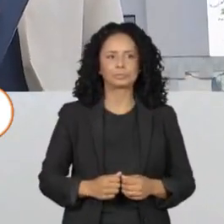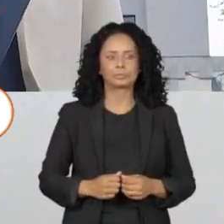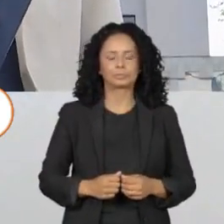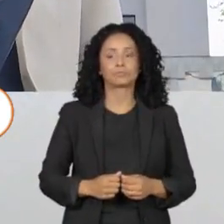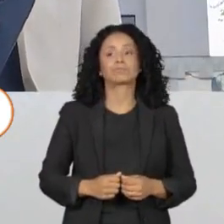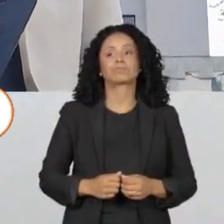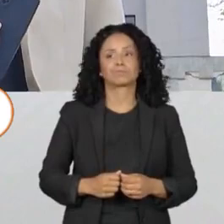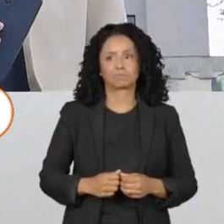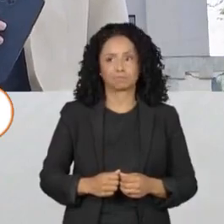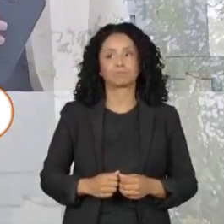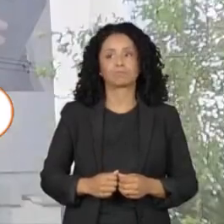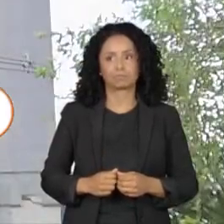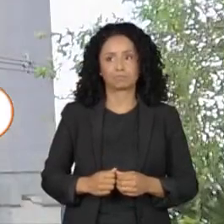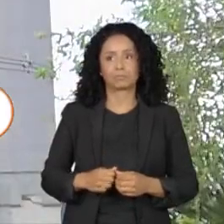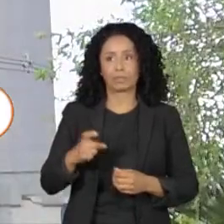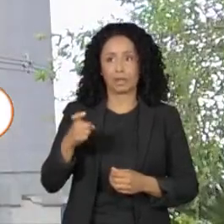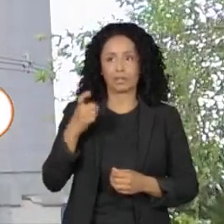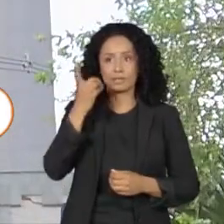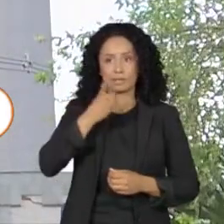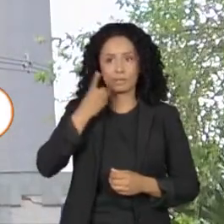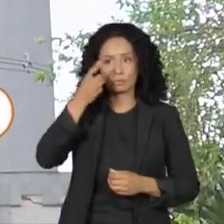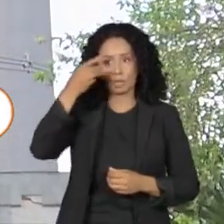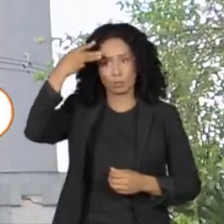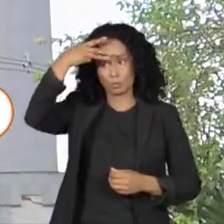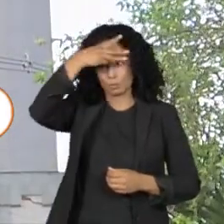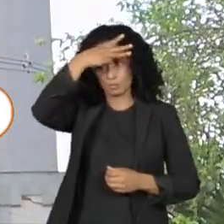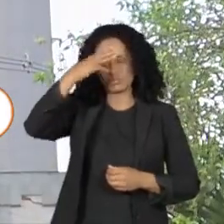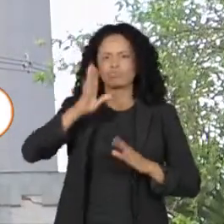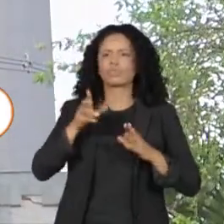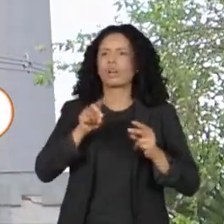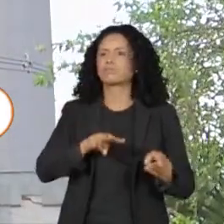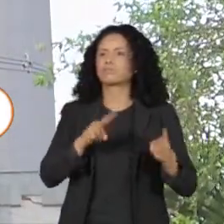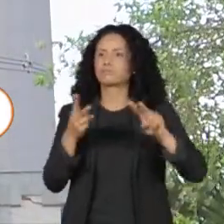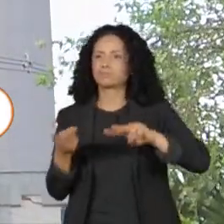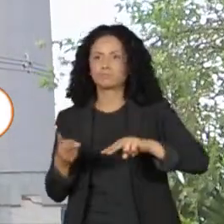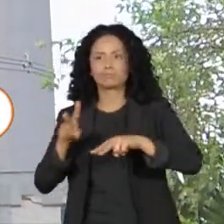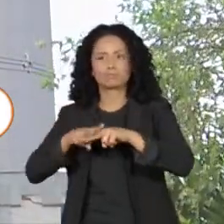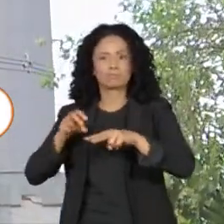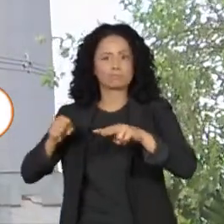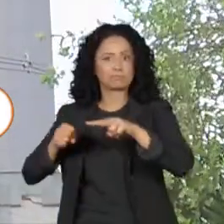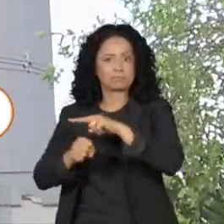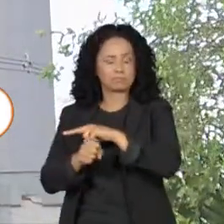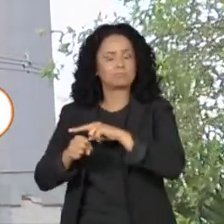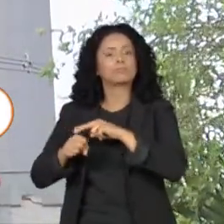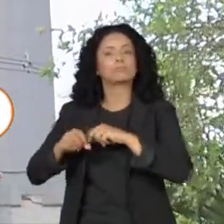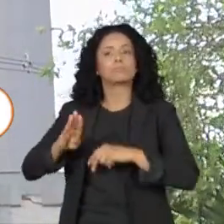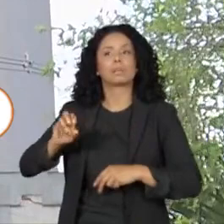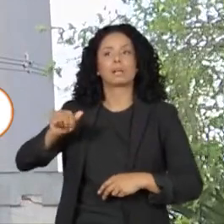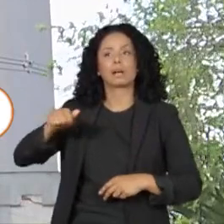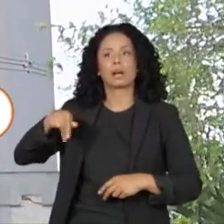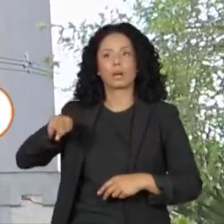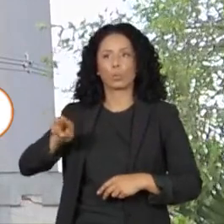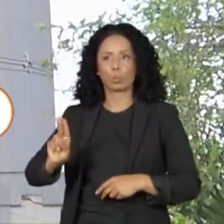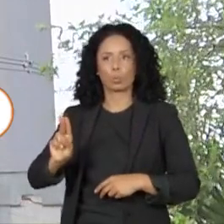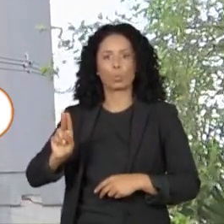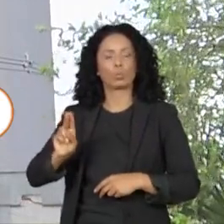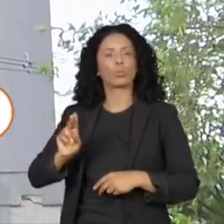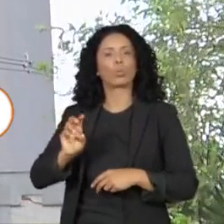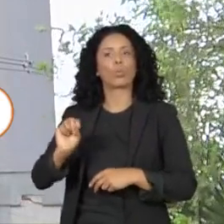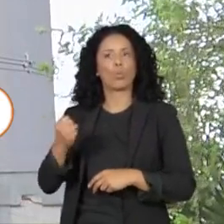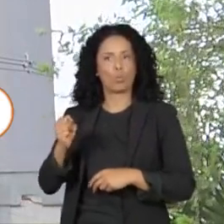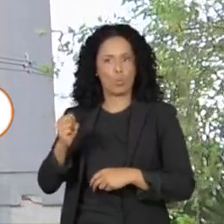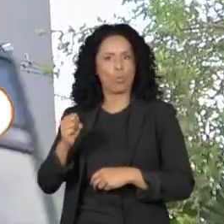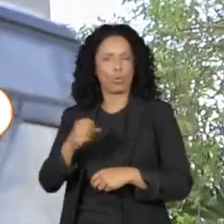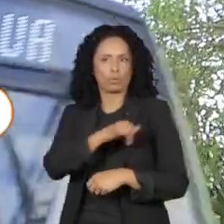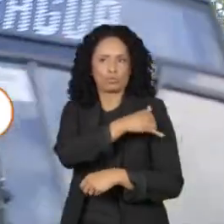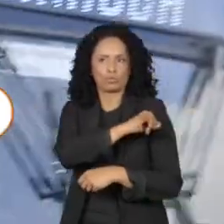É isso mesmo, o ex-deputado Roberto Jefferson foi transferido para o presídio de Bangu 8 na noite desta segunda-feira, depois de ter participado